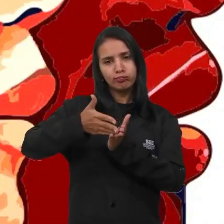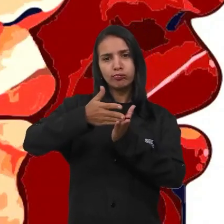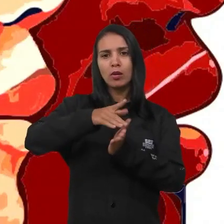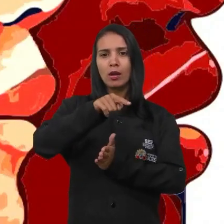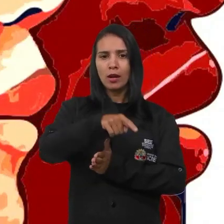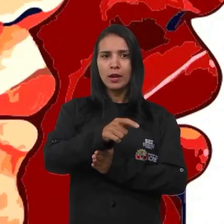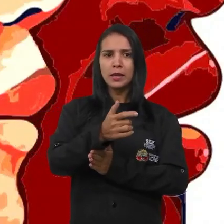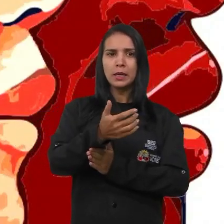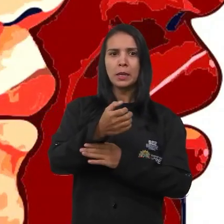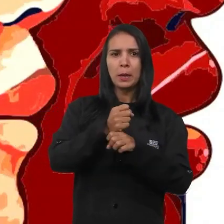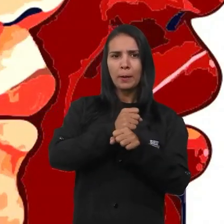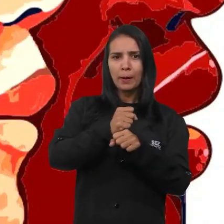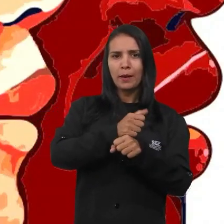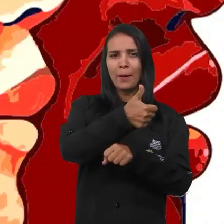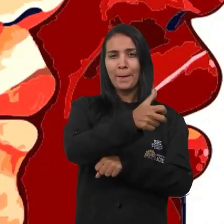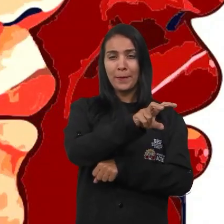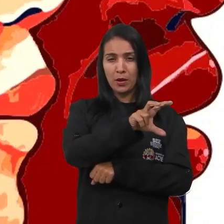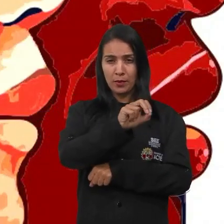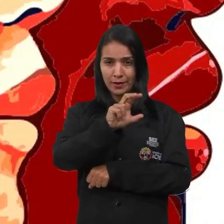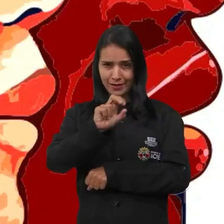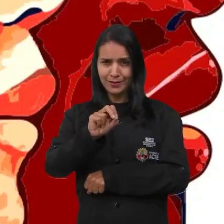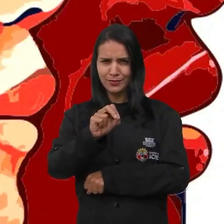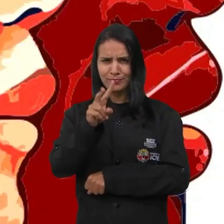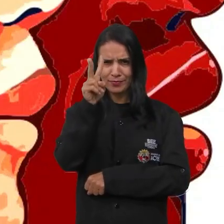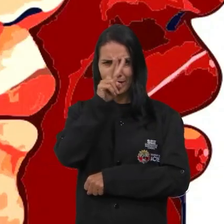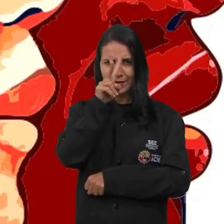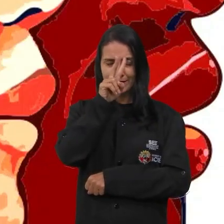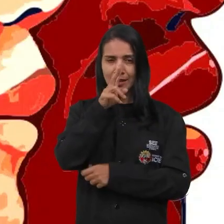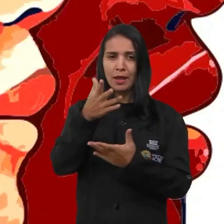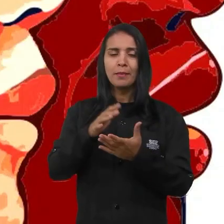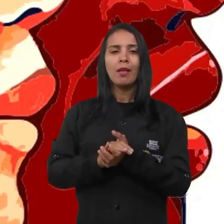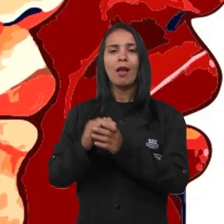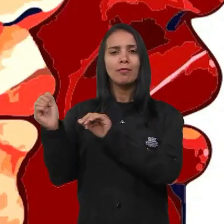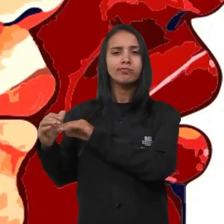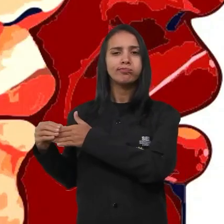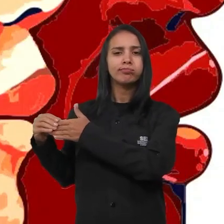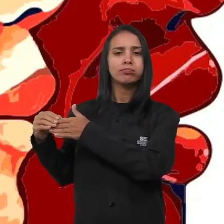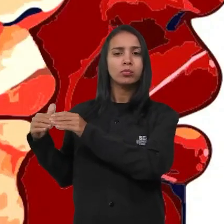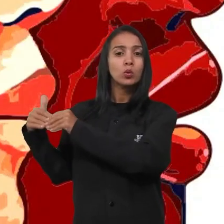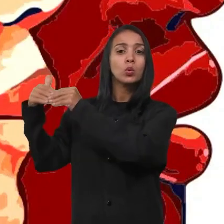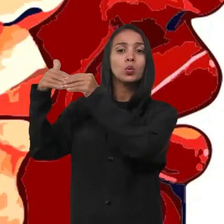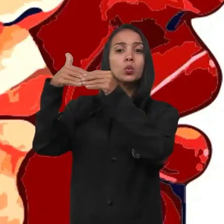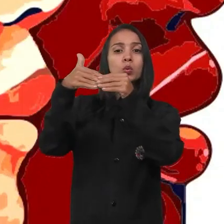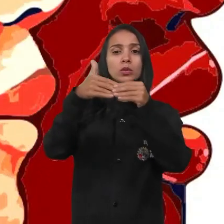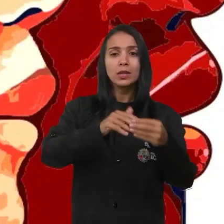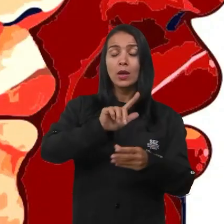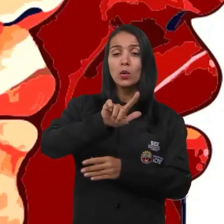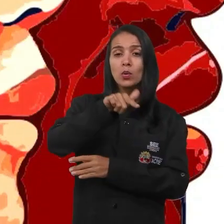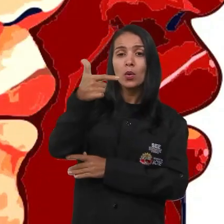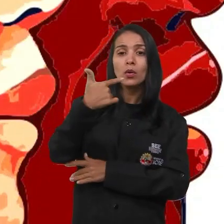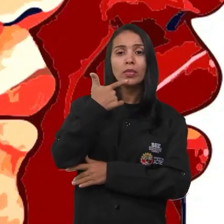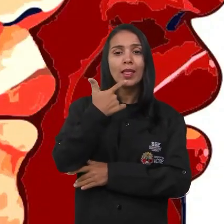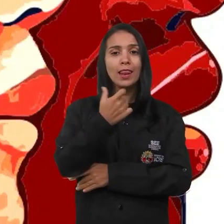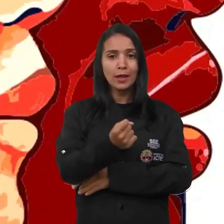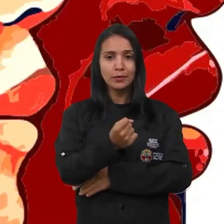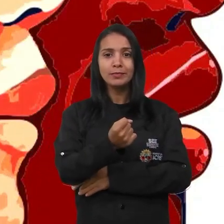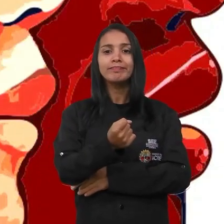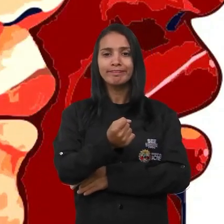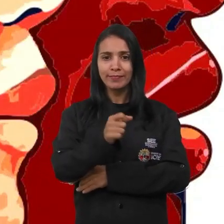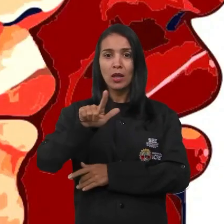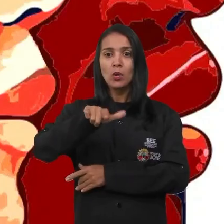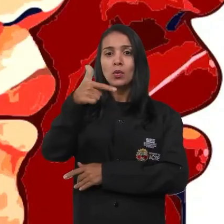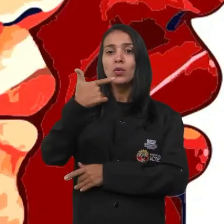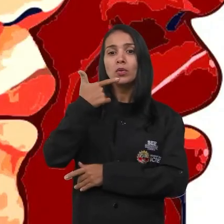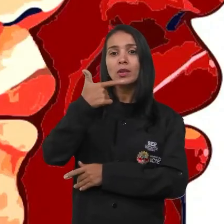vou até destacar aqui, ó, principalmente portugueses, que trouxeram outro idioma. Eles trouxeram a língua oficial